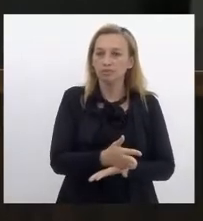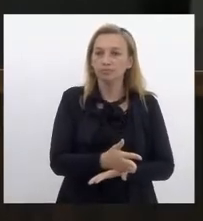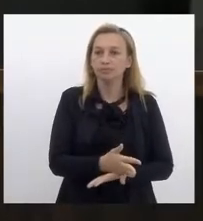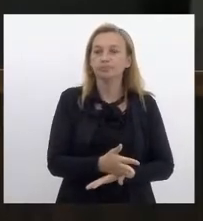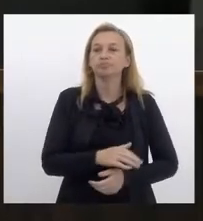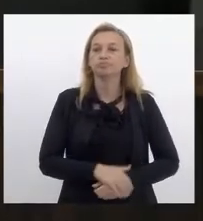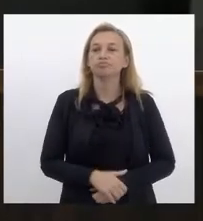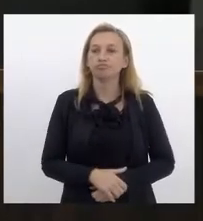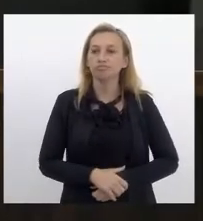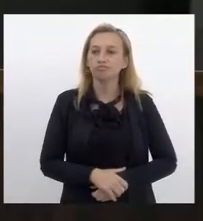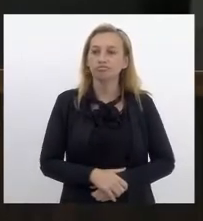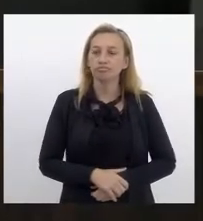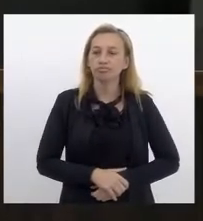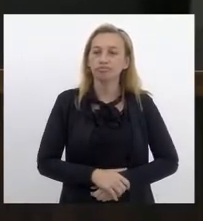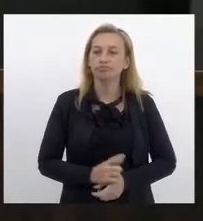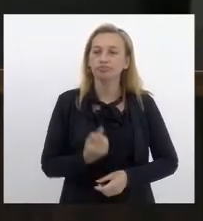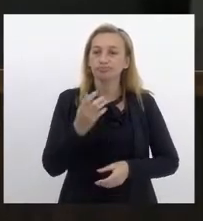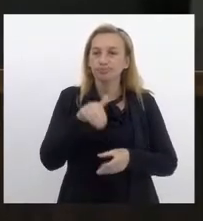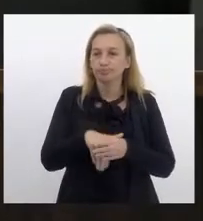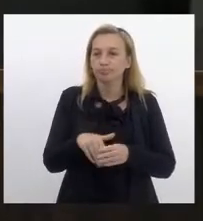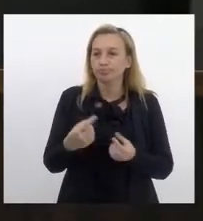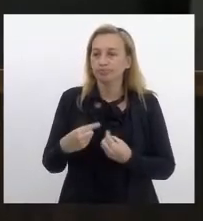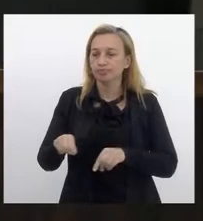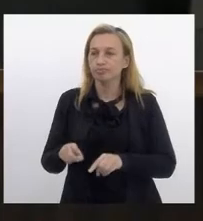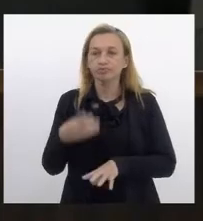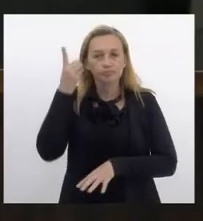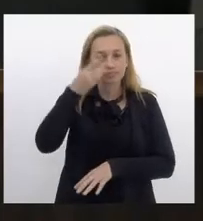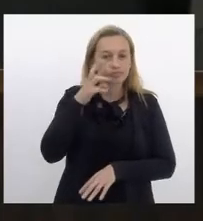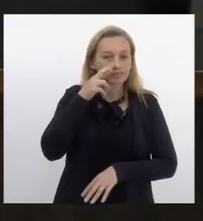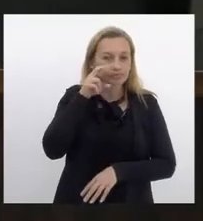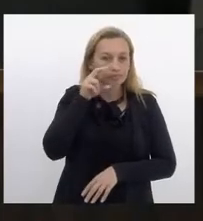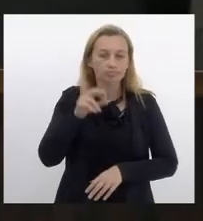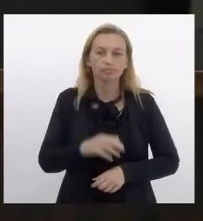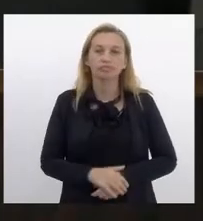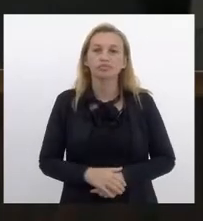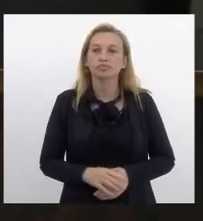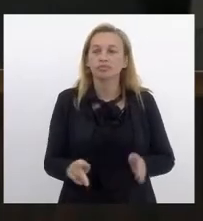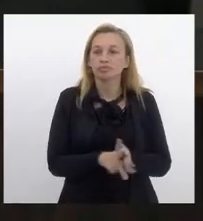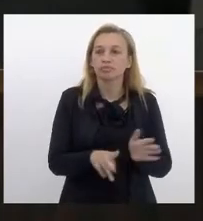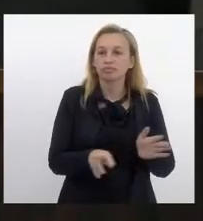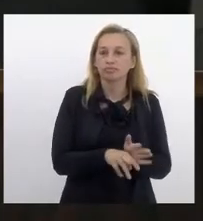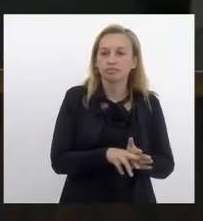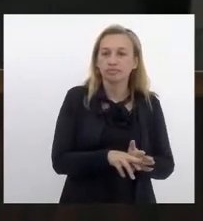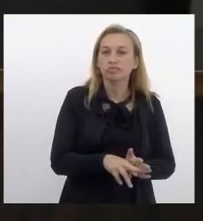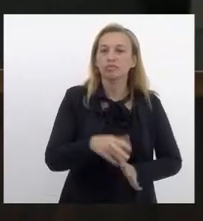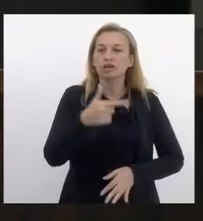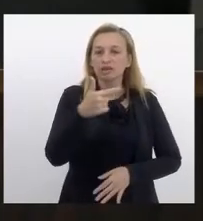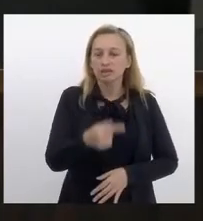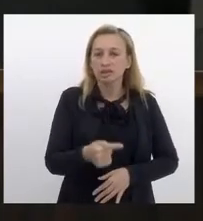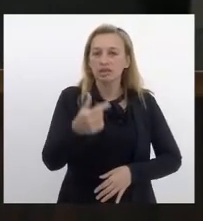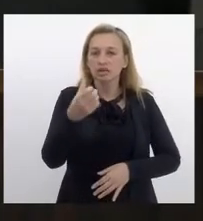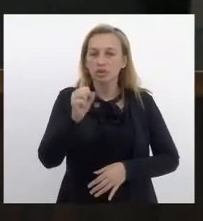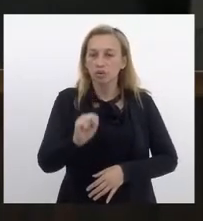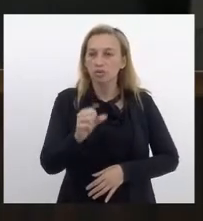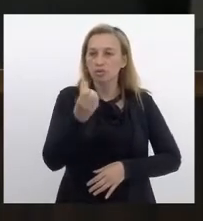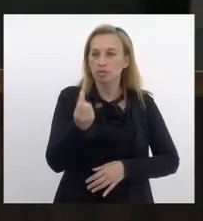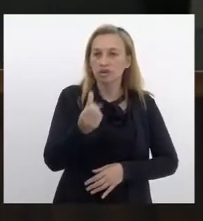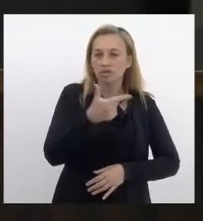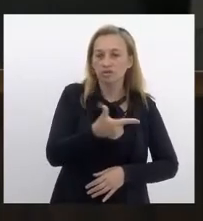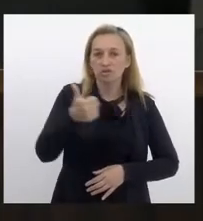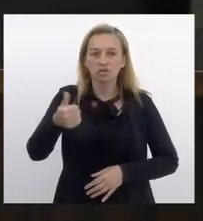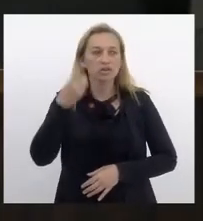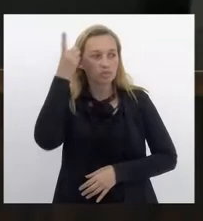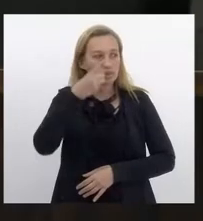vai à promulgação com voto contrário, deputado Rosenberg Reis. Projeto de resolução 786, de 21, de autoria do deputado Alana